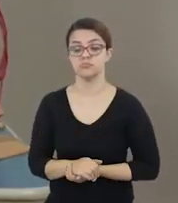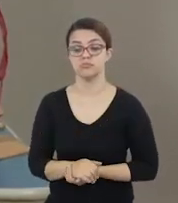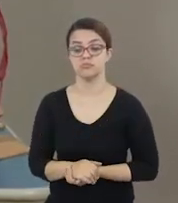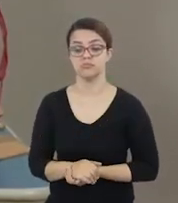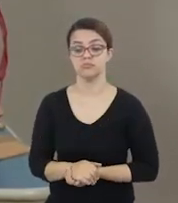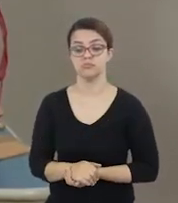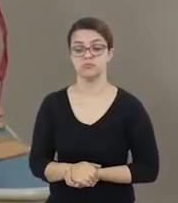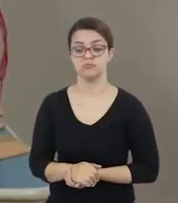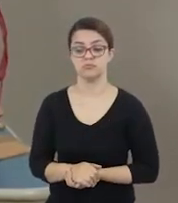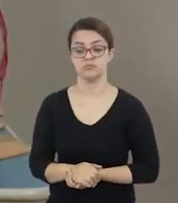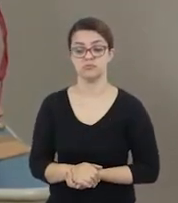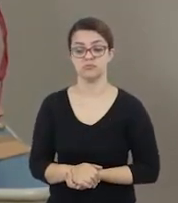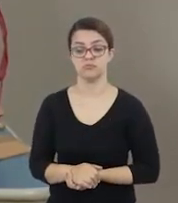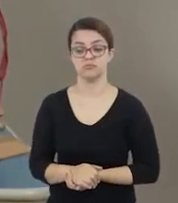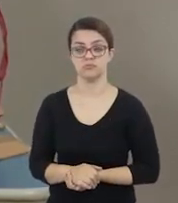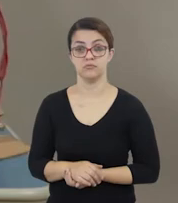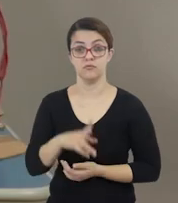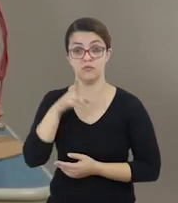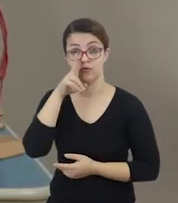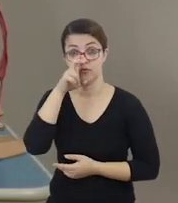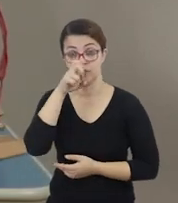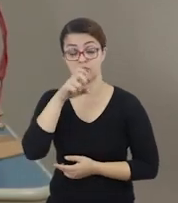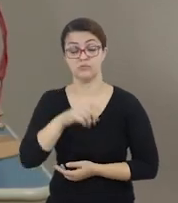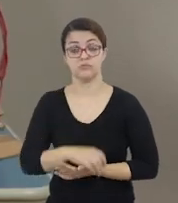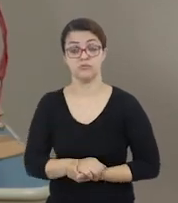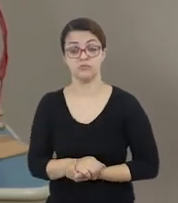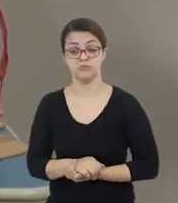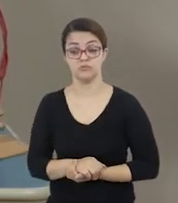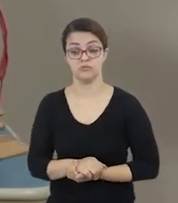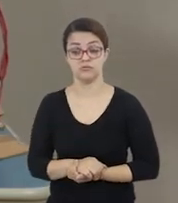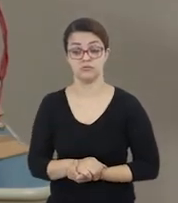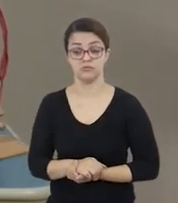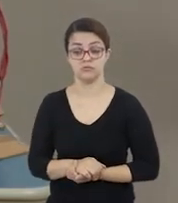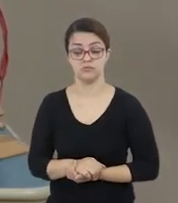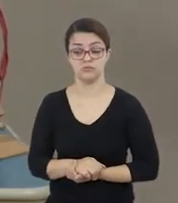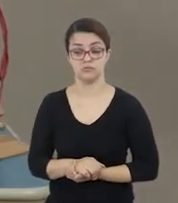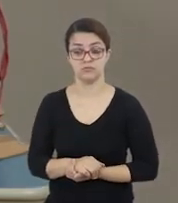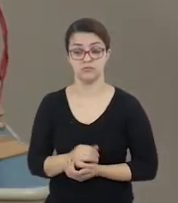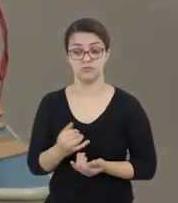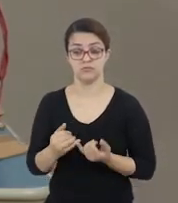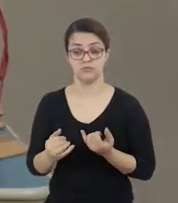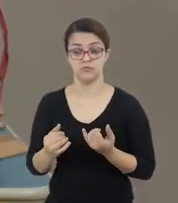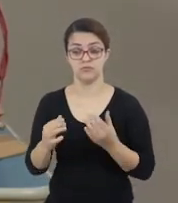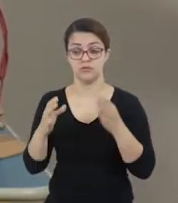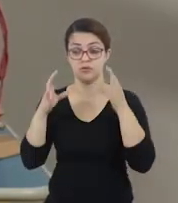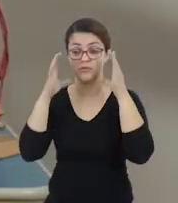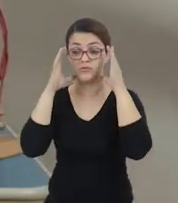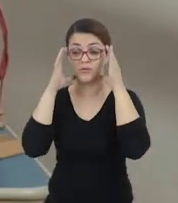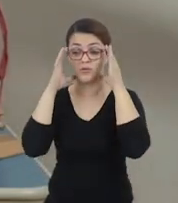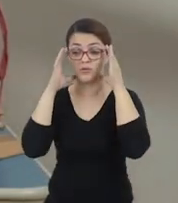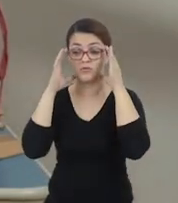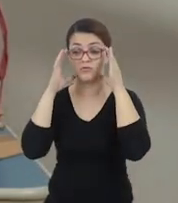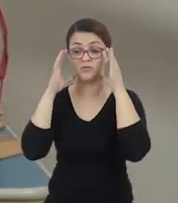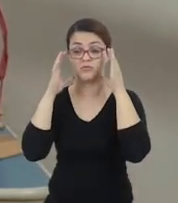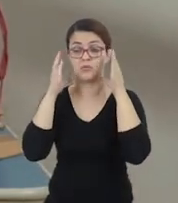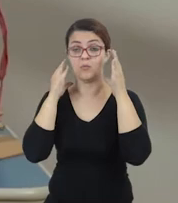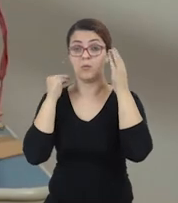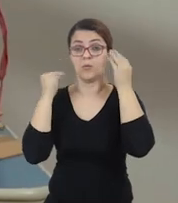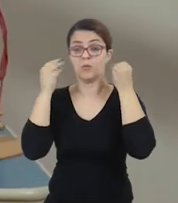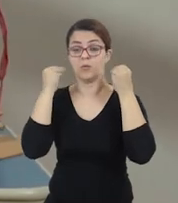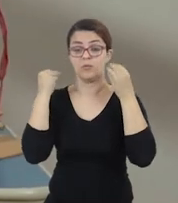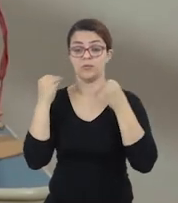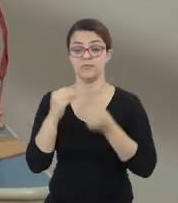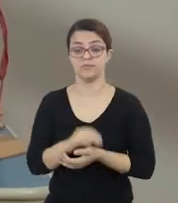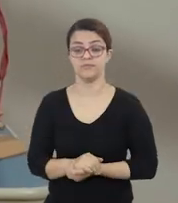parte aqui vocês fazem mais forte um pouquinho para parecer que é uma coleirinha que ele tem, tá? E aqui